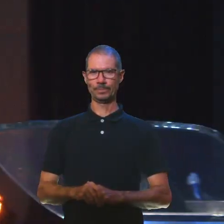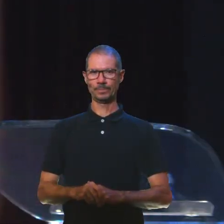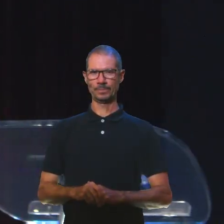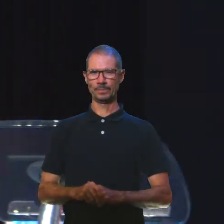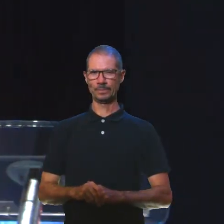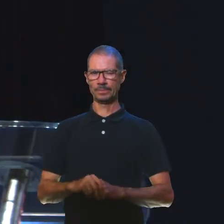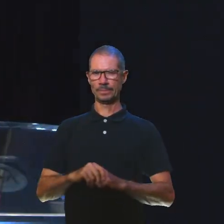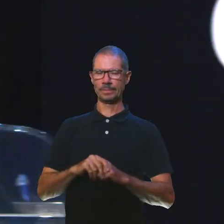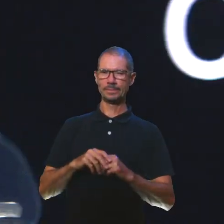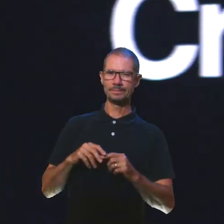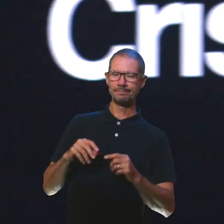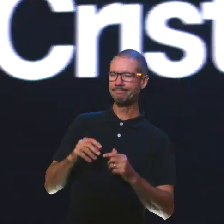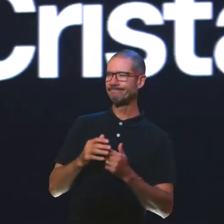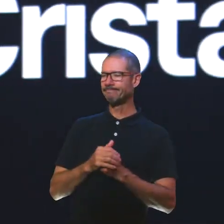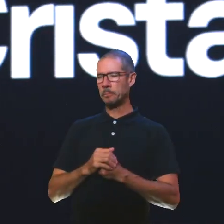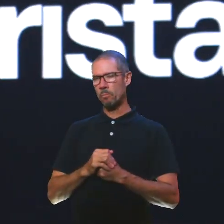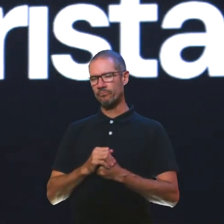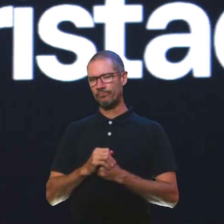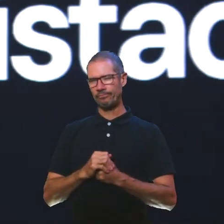É muito mais próximo do que você imagina.